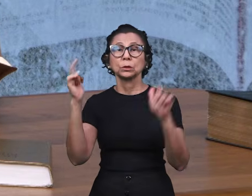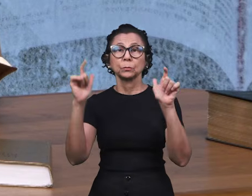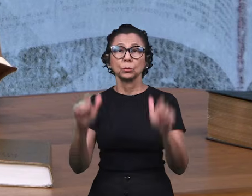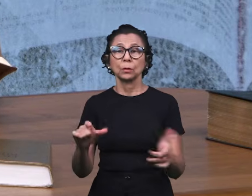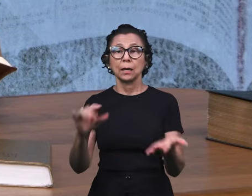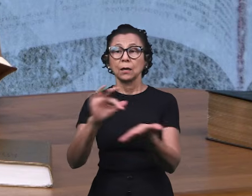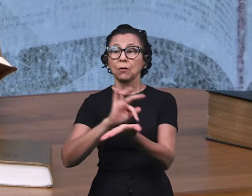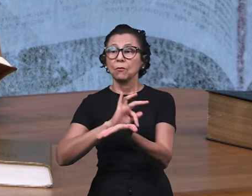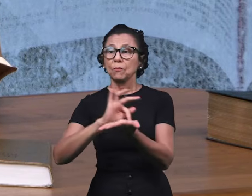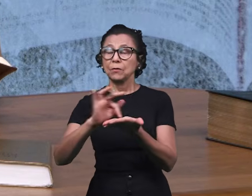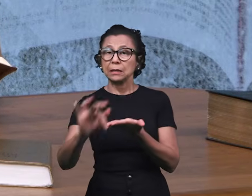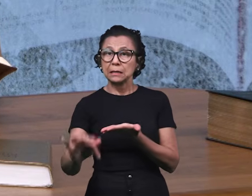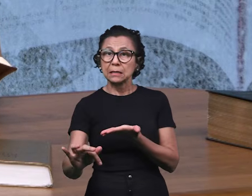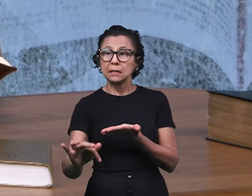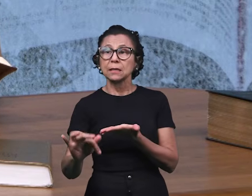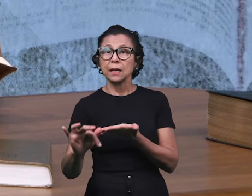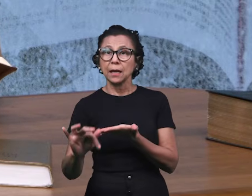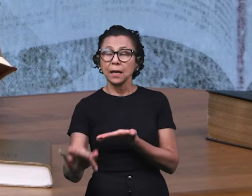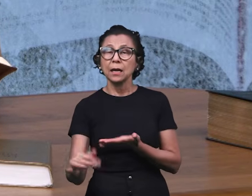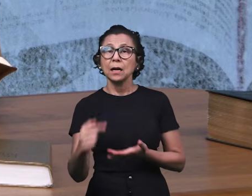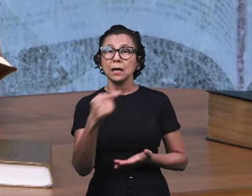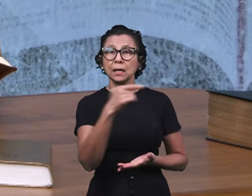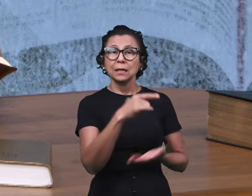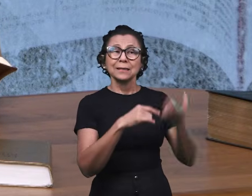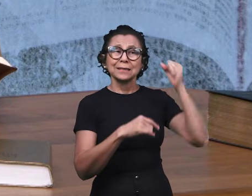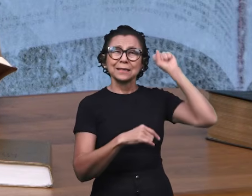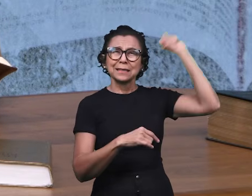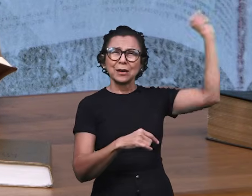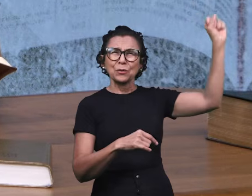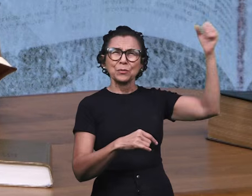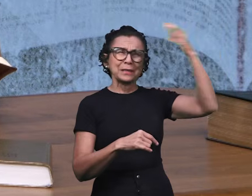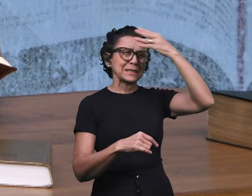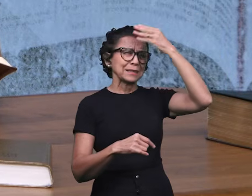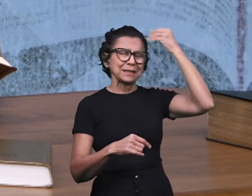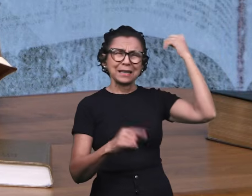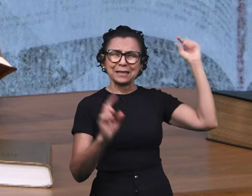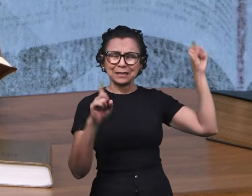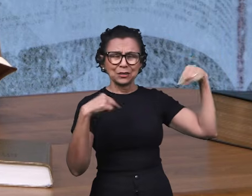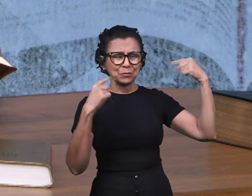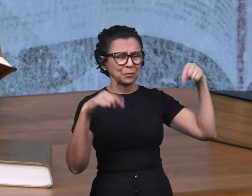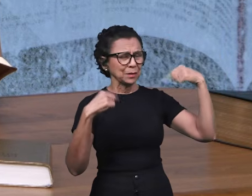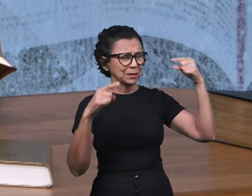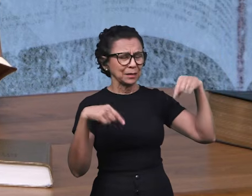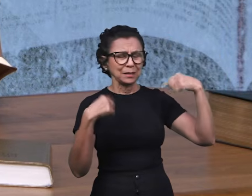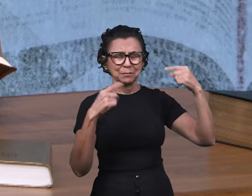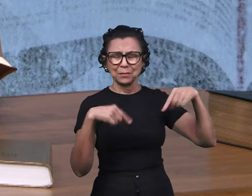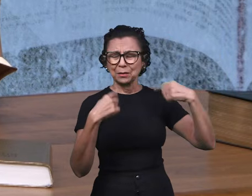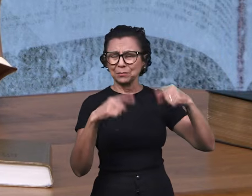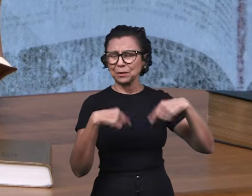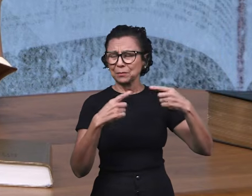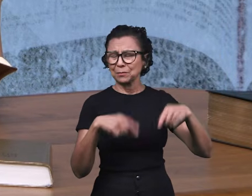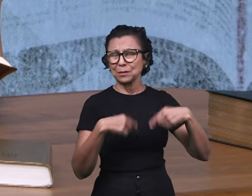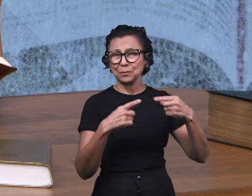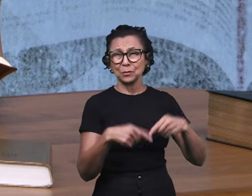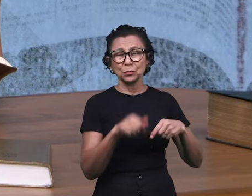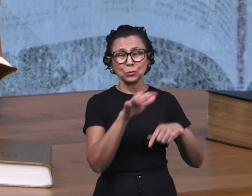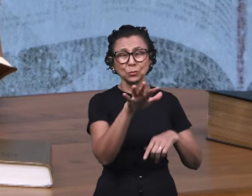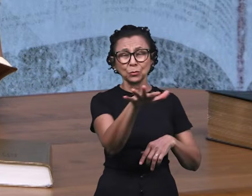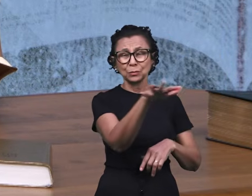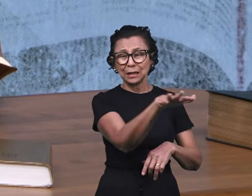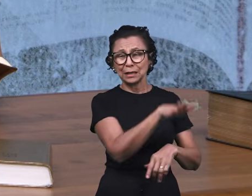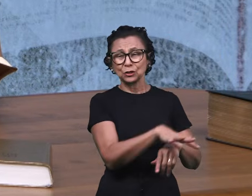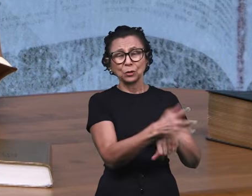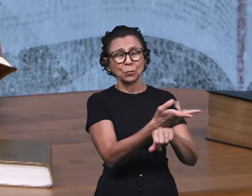filisteus, para que Saul perca a esperança de mim e cesse de me buscar por todos os termos de